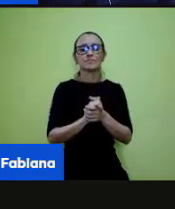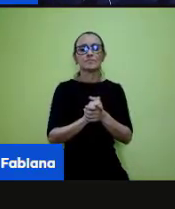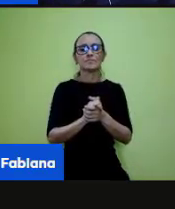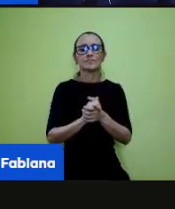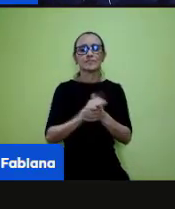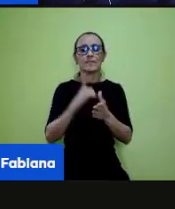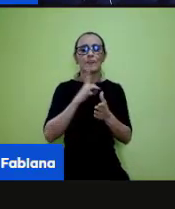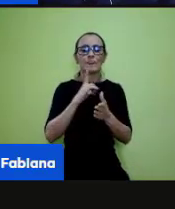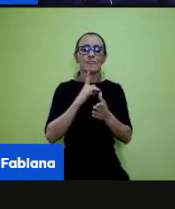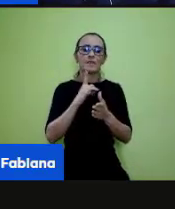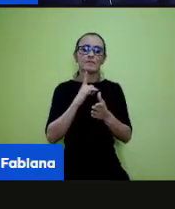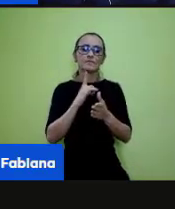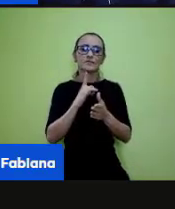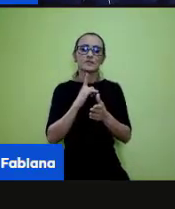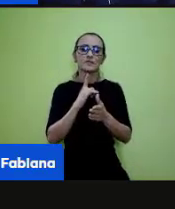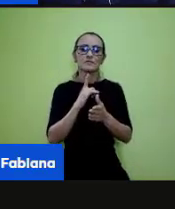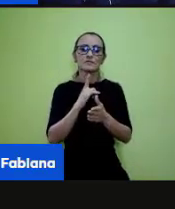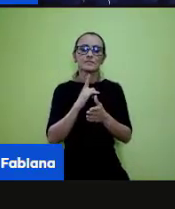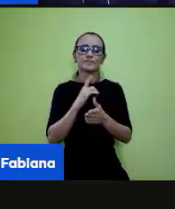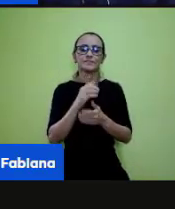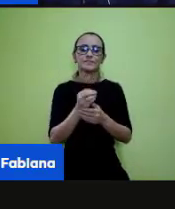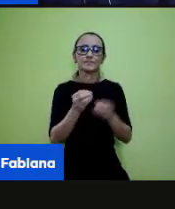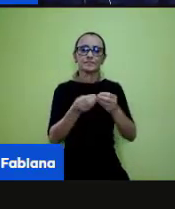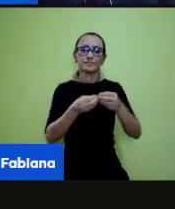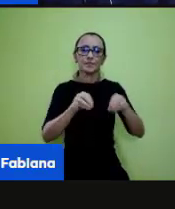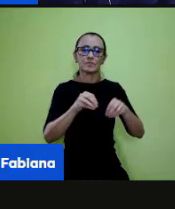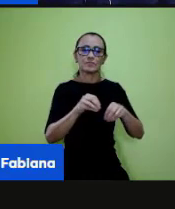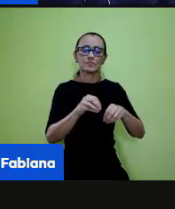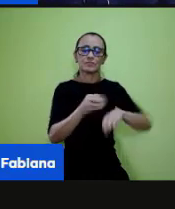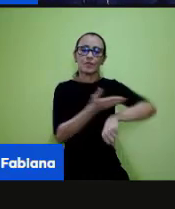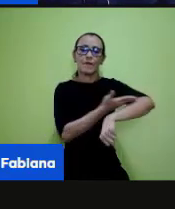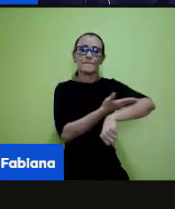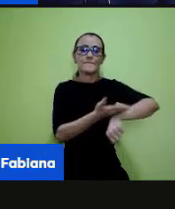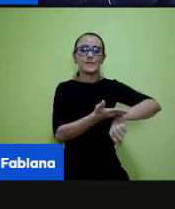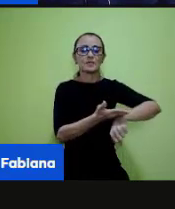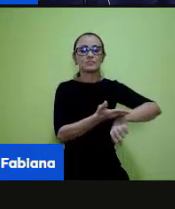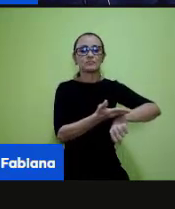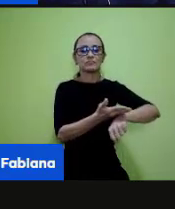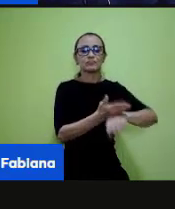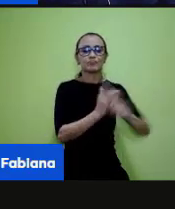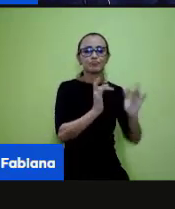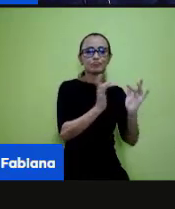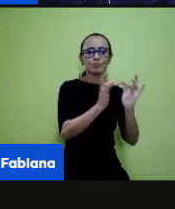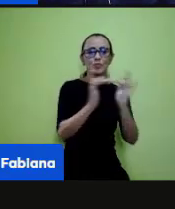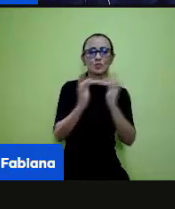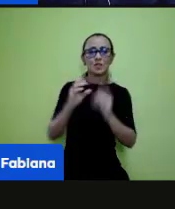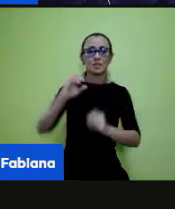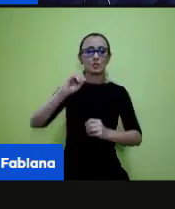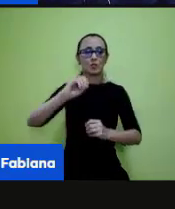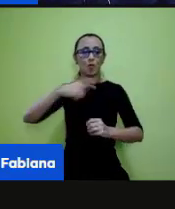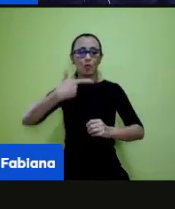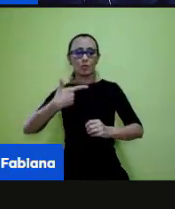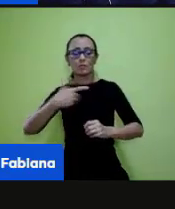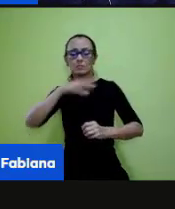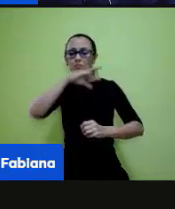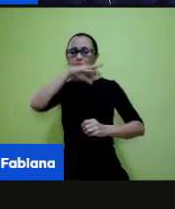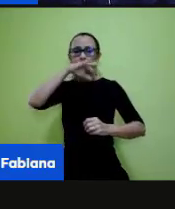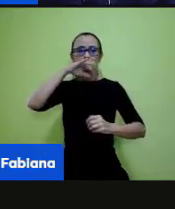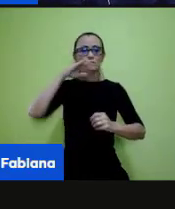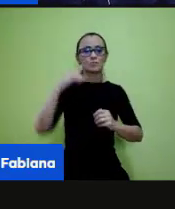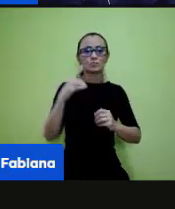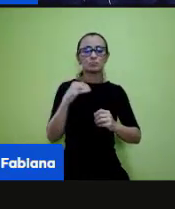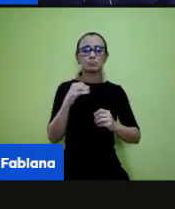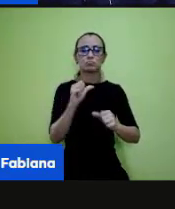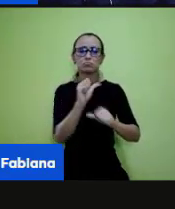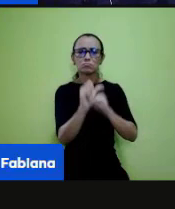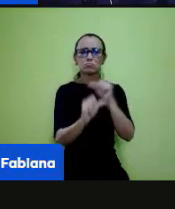aí os ovos, tá? Que eles são brancos. Quando colocado em contato com o oxigênio, já se tornam pretos, tá? E